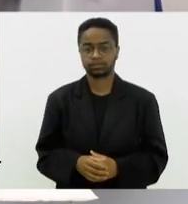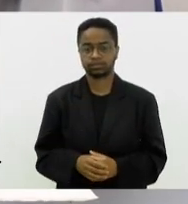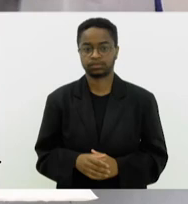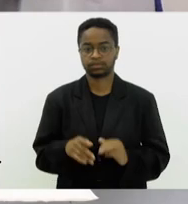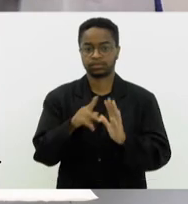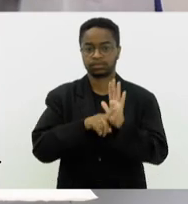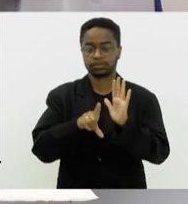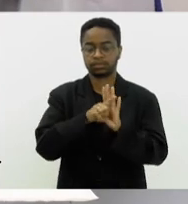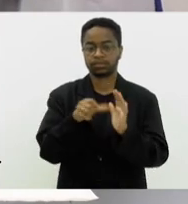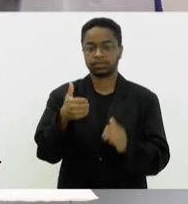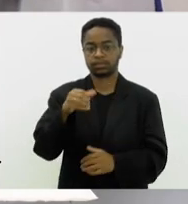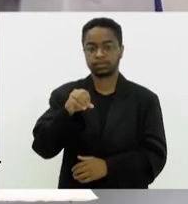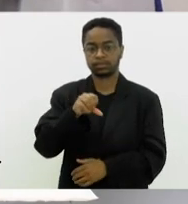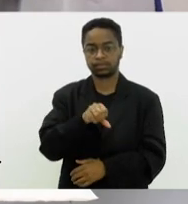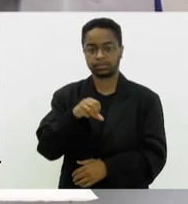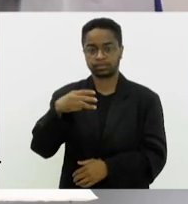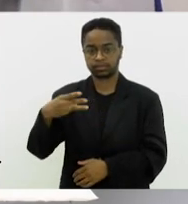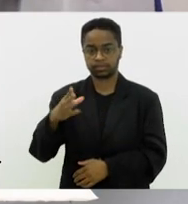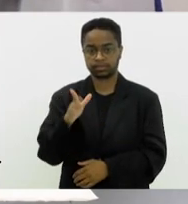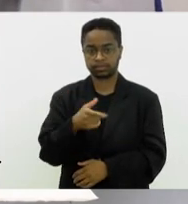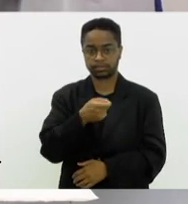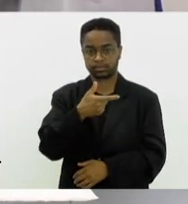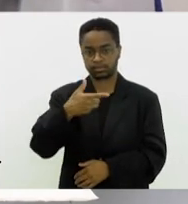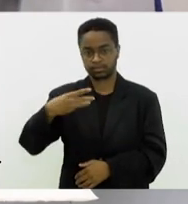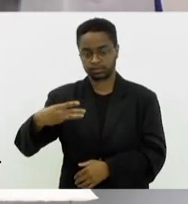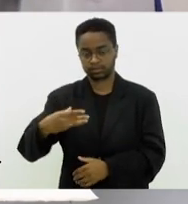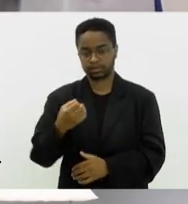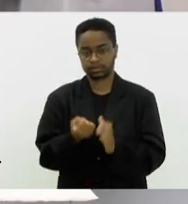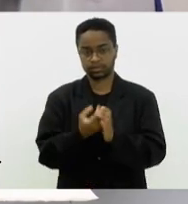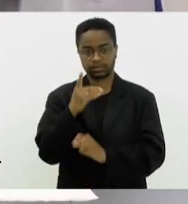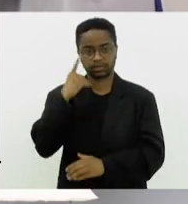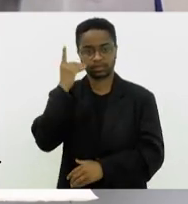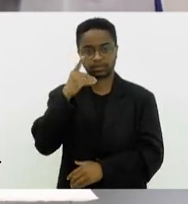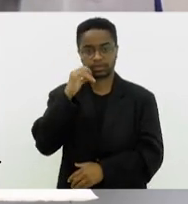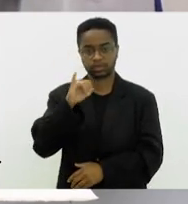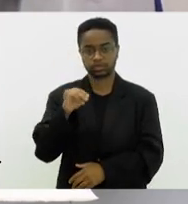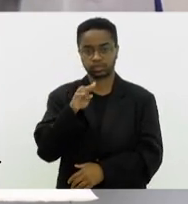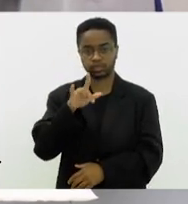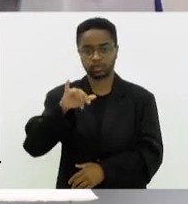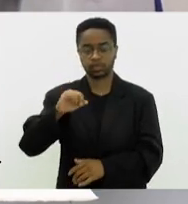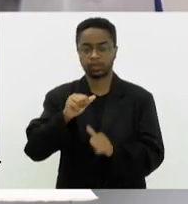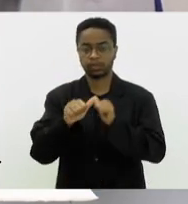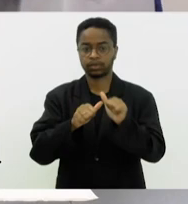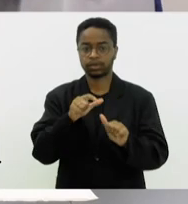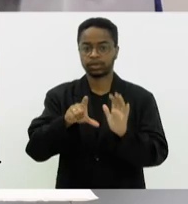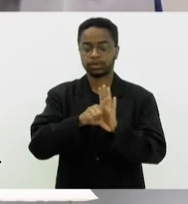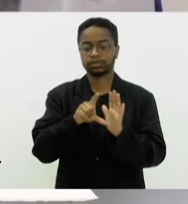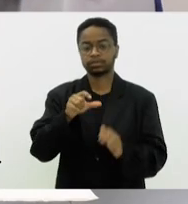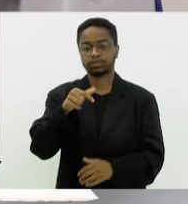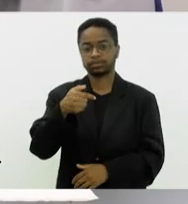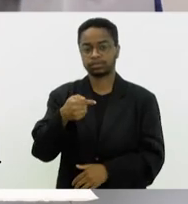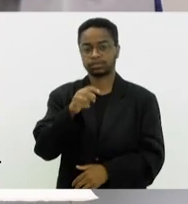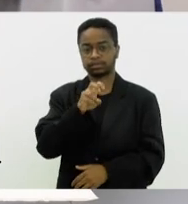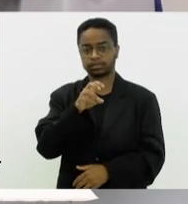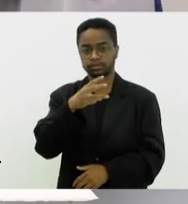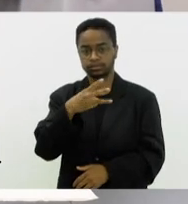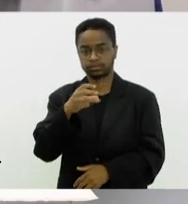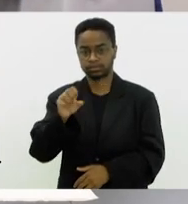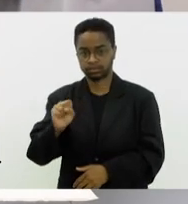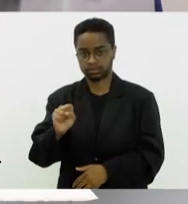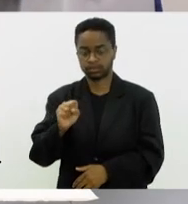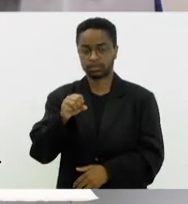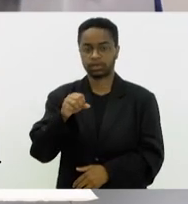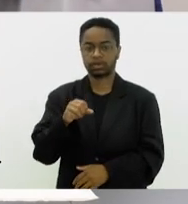PL 1093 de 23. De autoria do deputado Júlio Rocha, que altera a lei 7.538 de 27 de março de